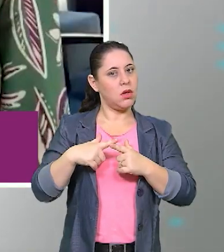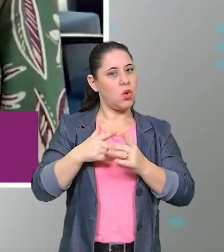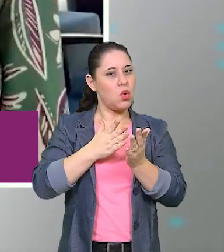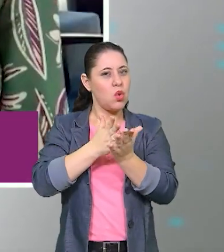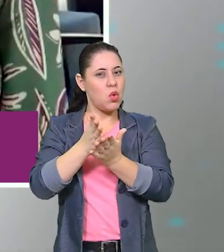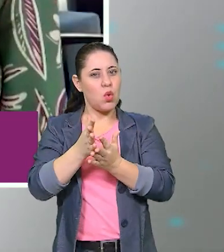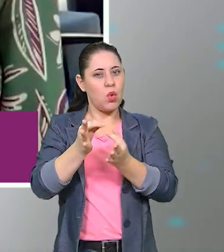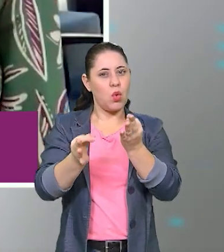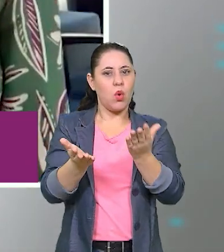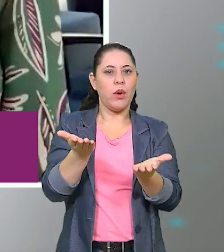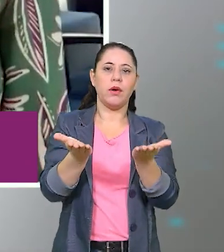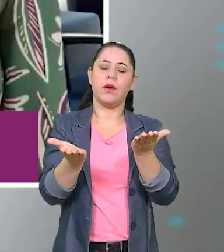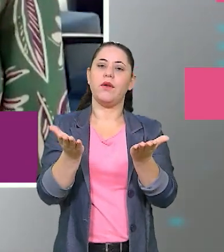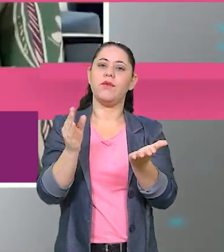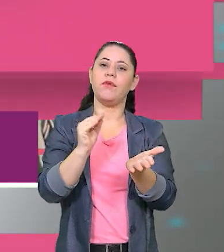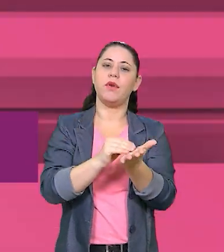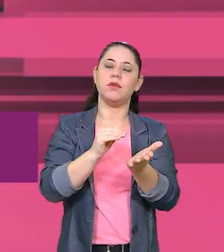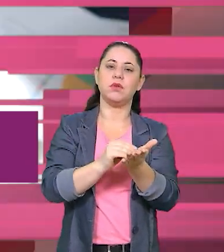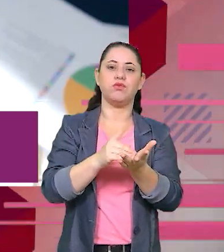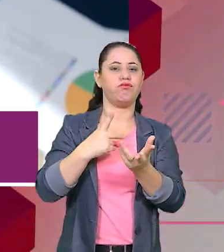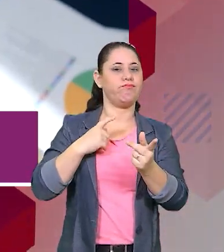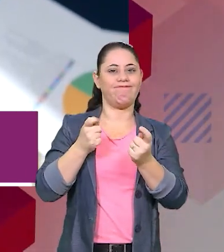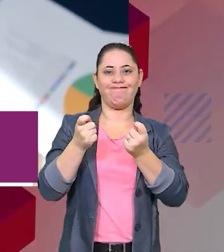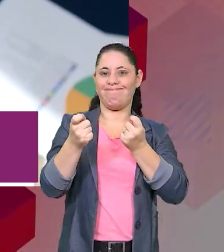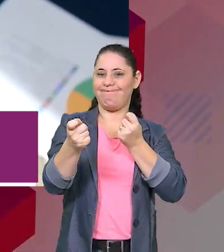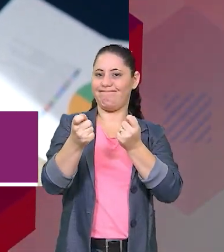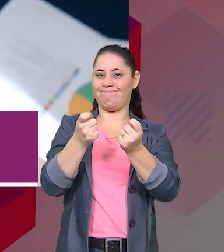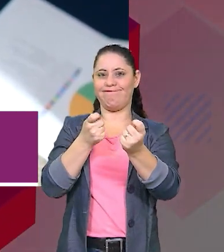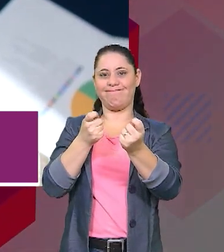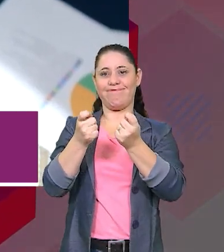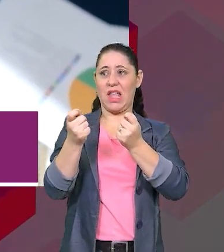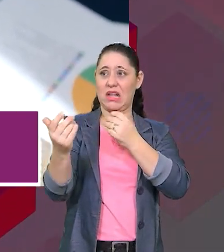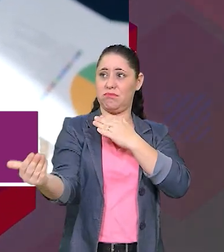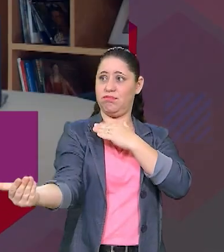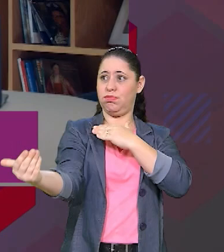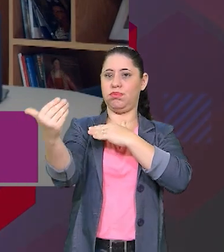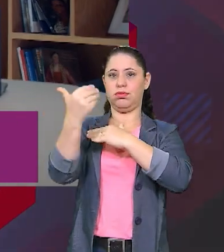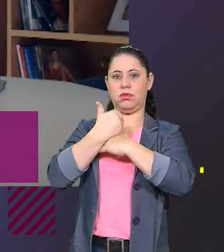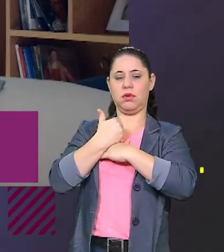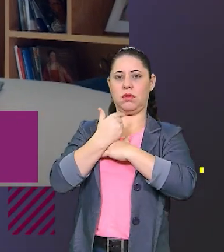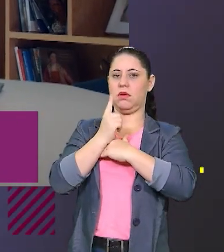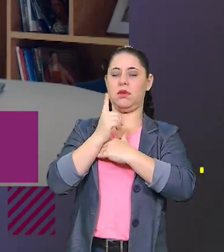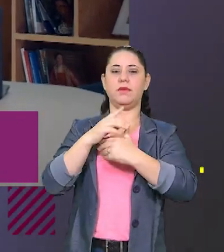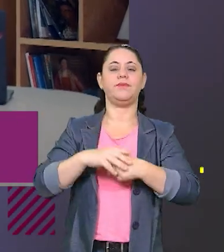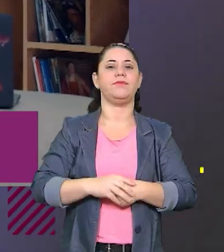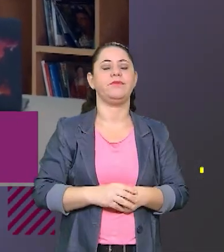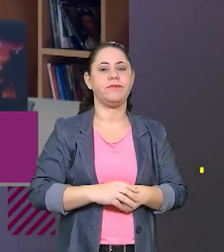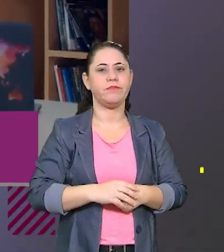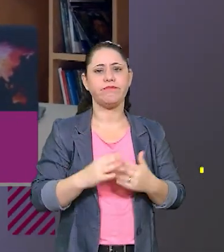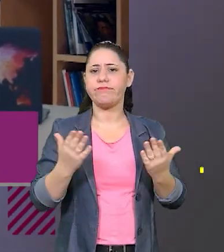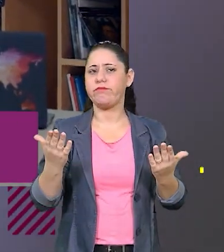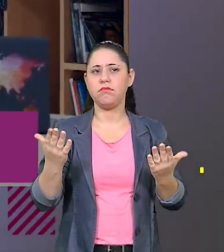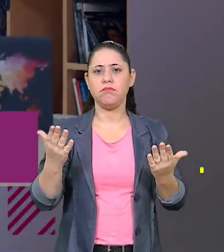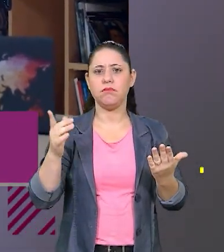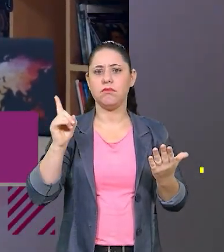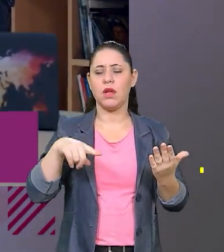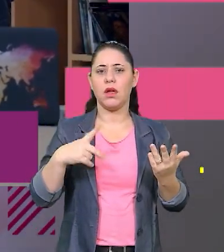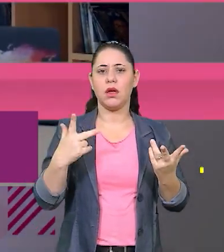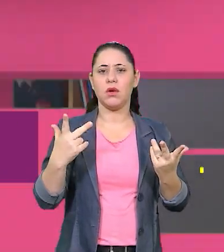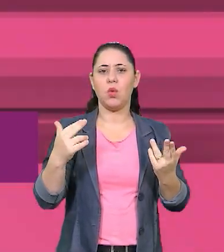Doutora, a gente é uma gota no oceano. Faz diferença a minha atitude, né,